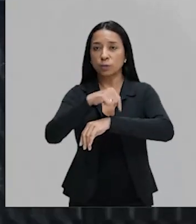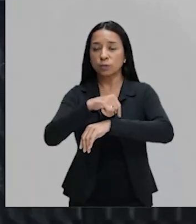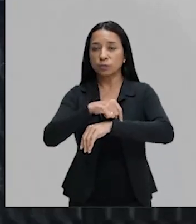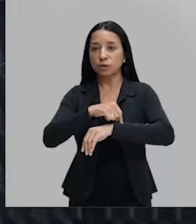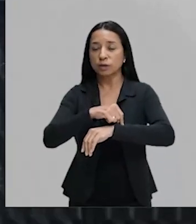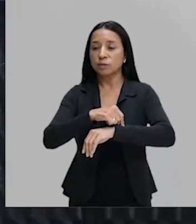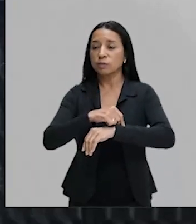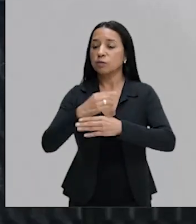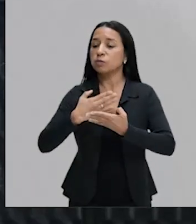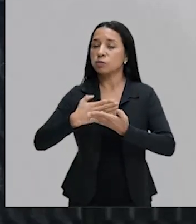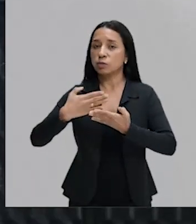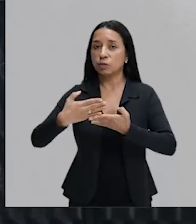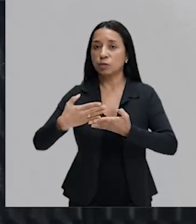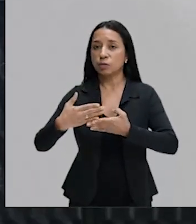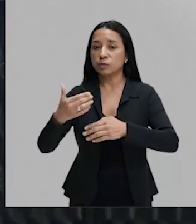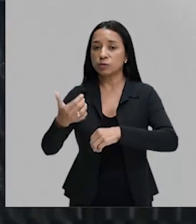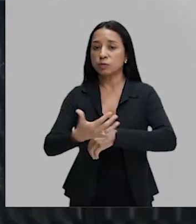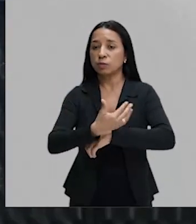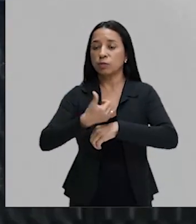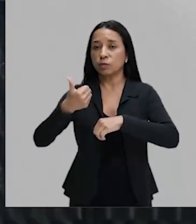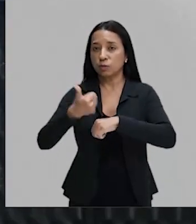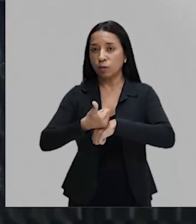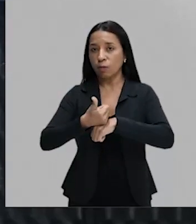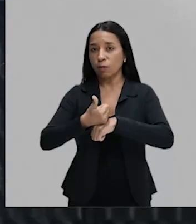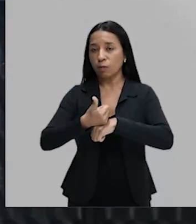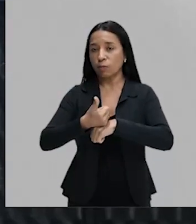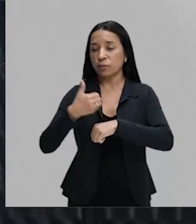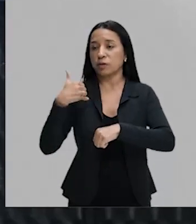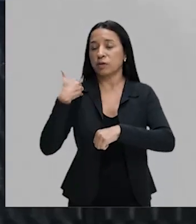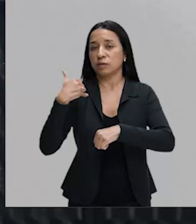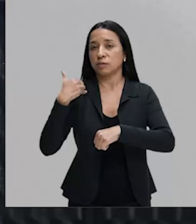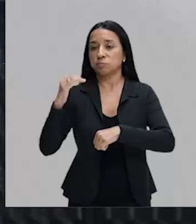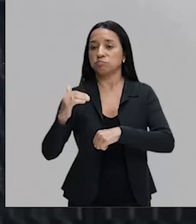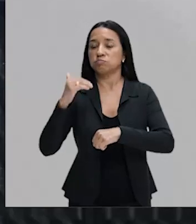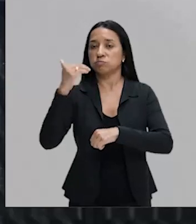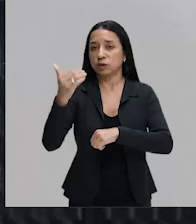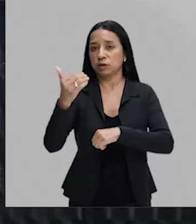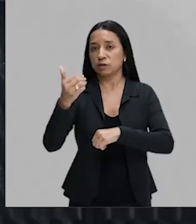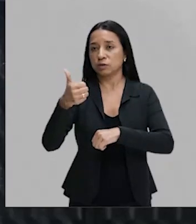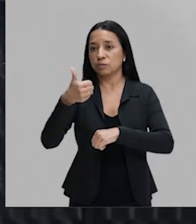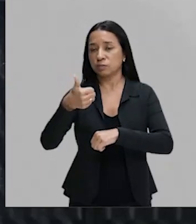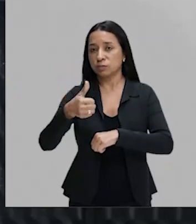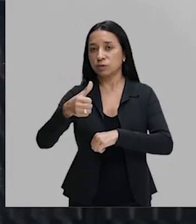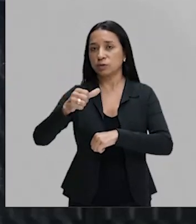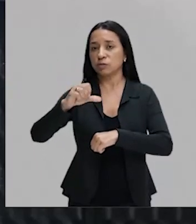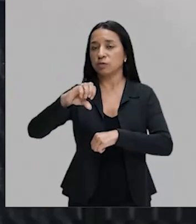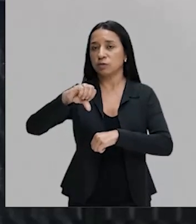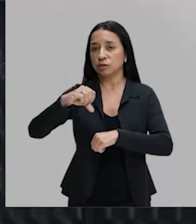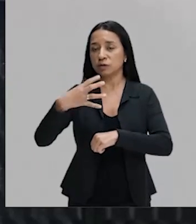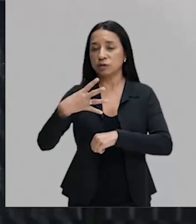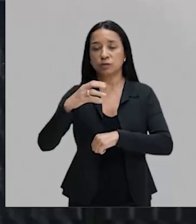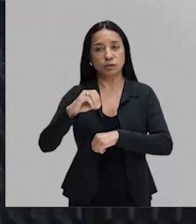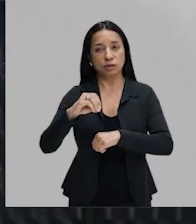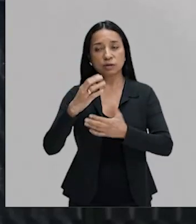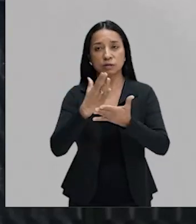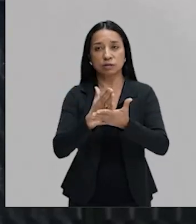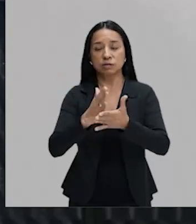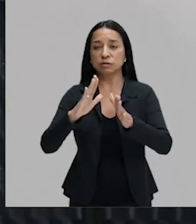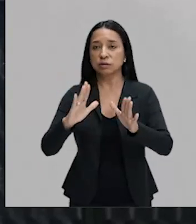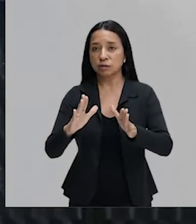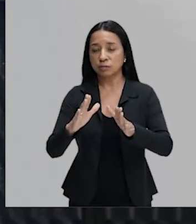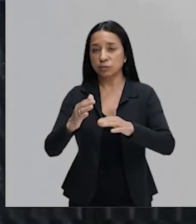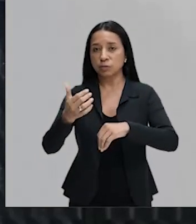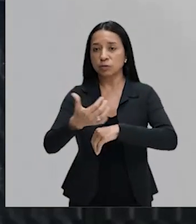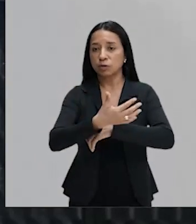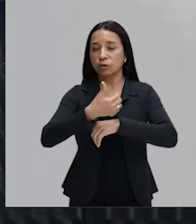começou com o golpe da maioridade, em 1840, e vai finalizar com o golpe